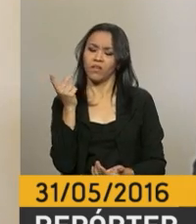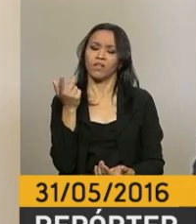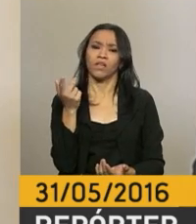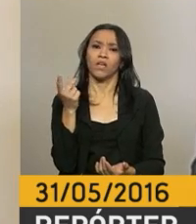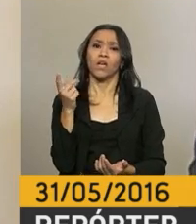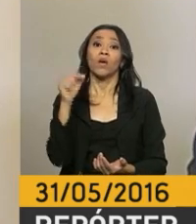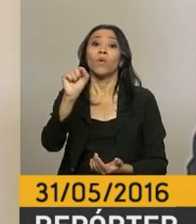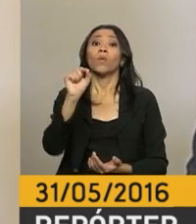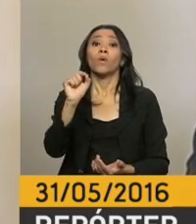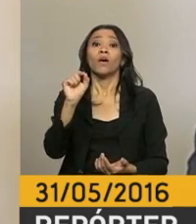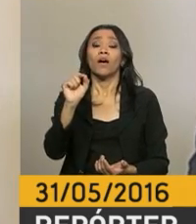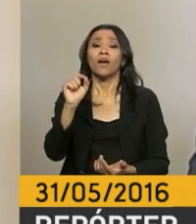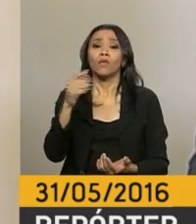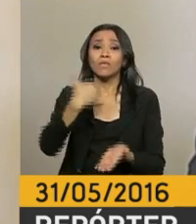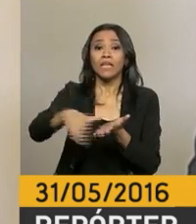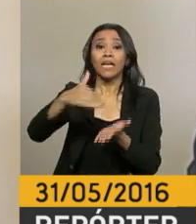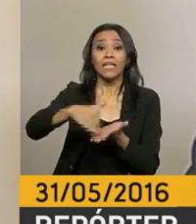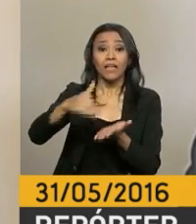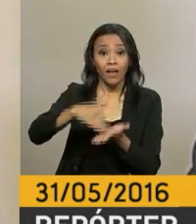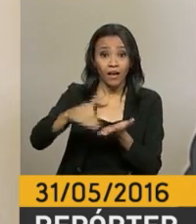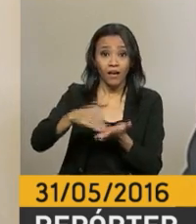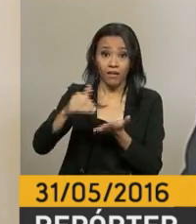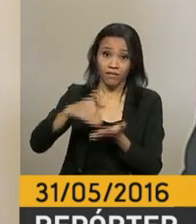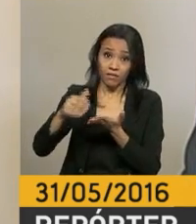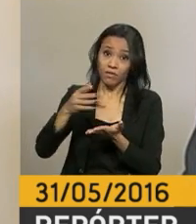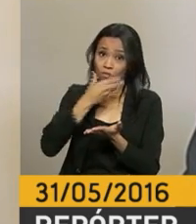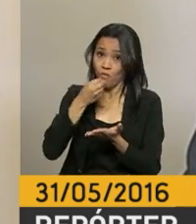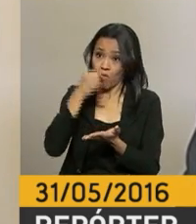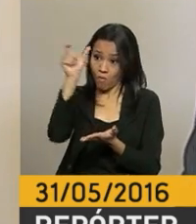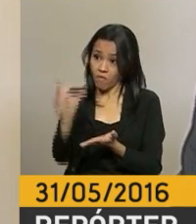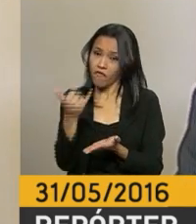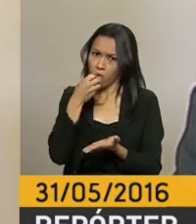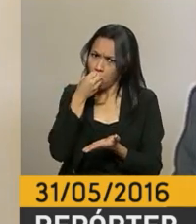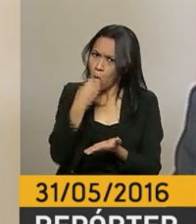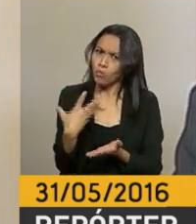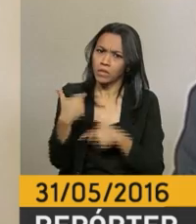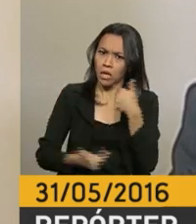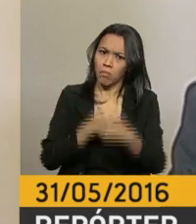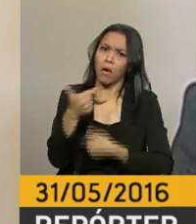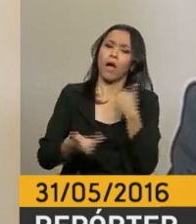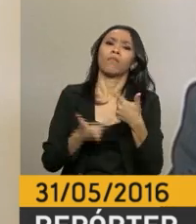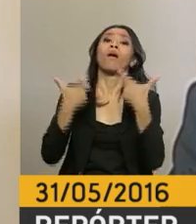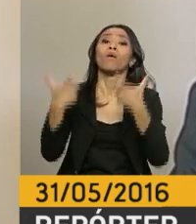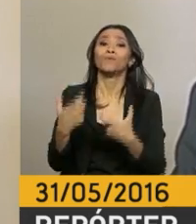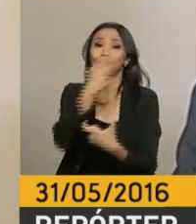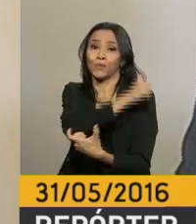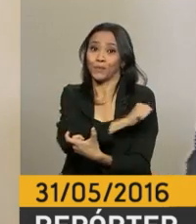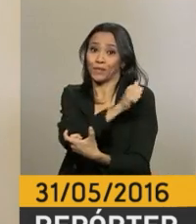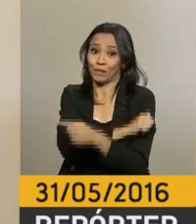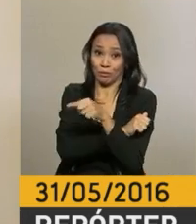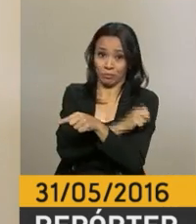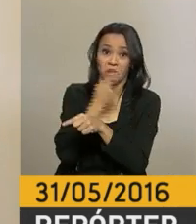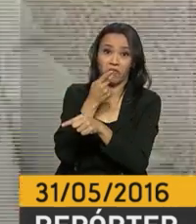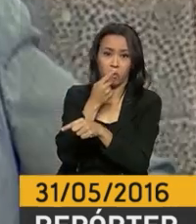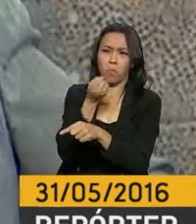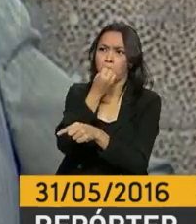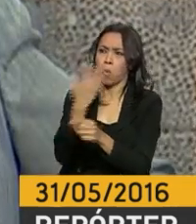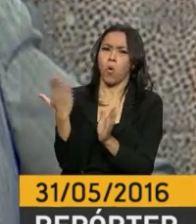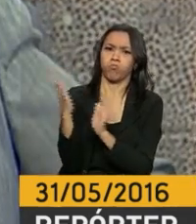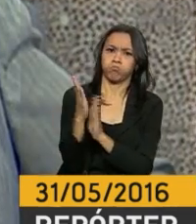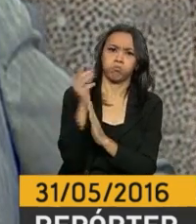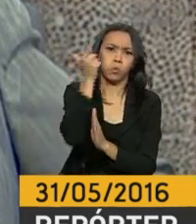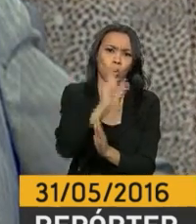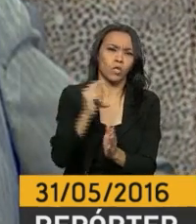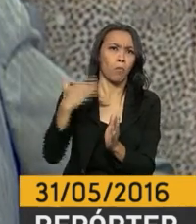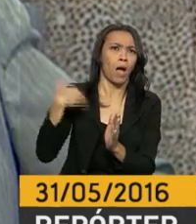com o secretário Beltrame, que me mostrou o bom trabalho que é realizado no Rio de Janeiro, inclusive com publicação dos resultados